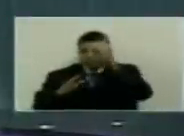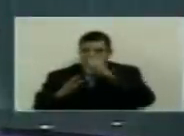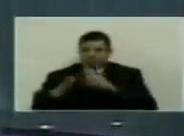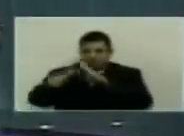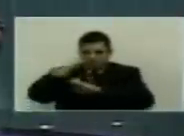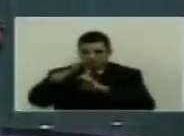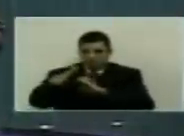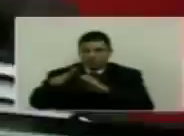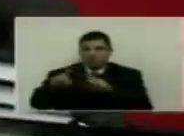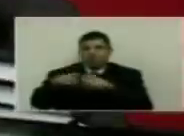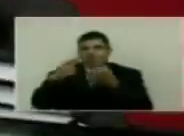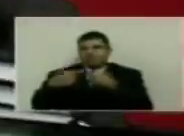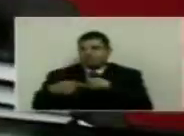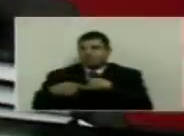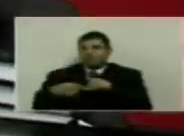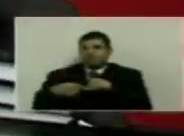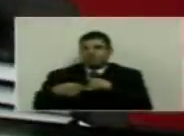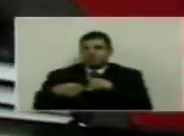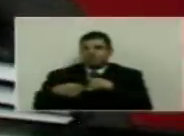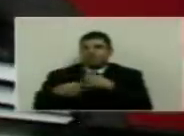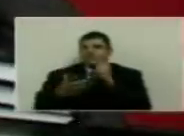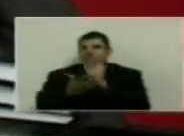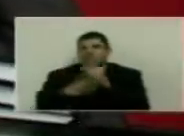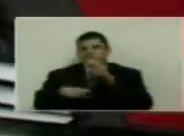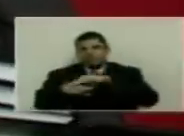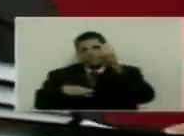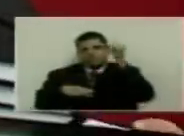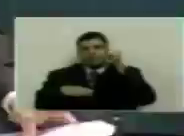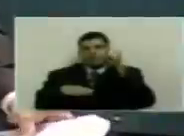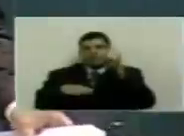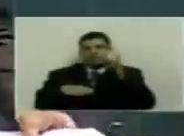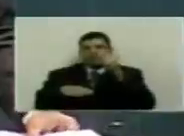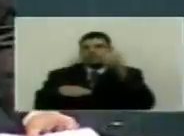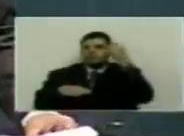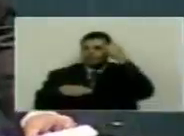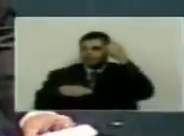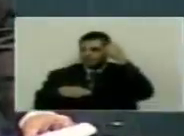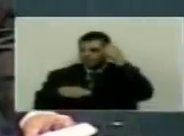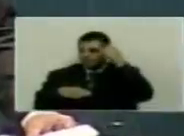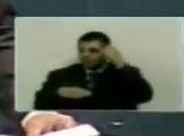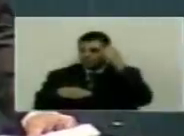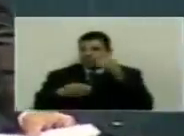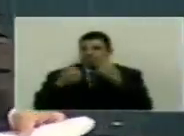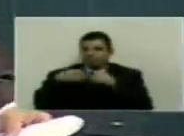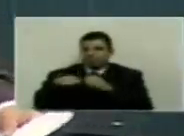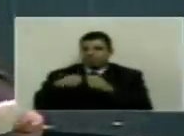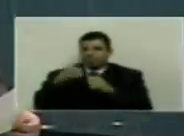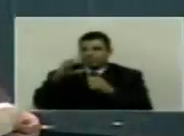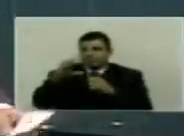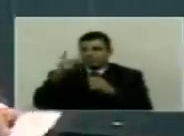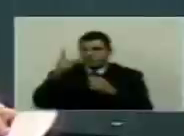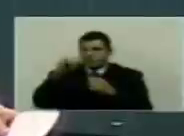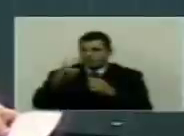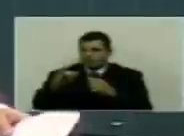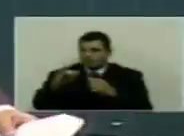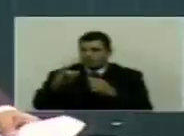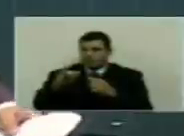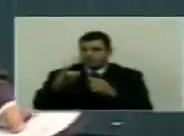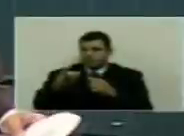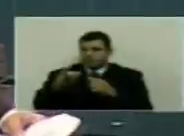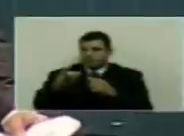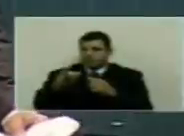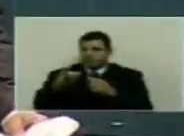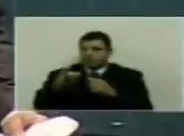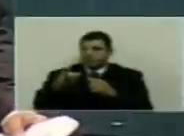da empresa, mas eu estou cada vez mais convicto da necessidade de instalação de uma comissão parlamentar